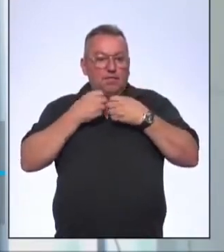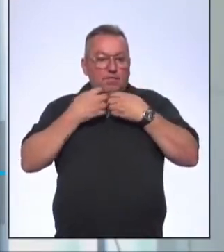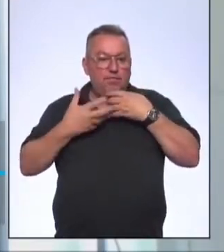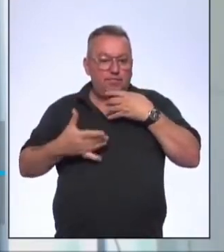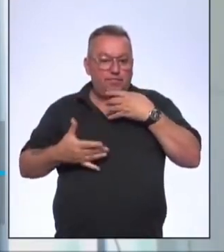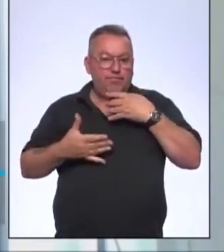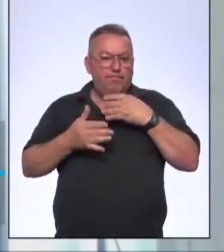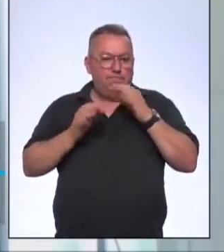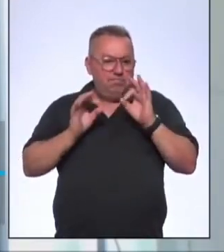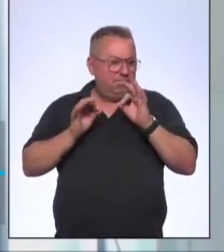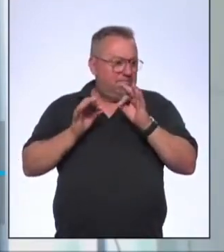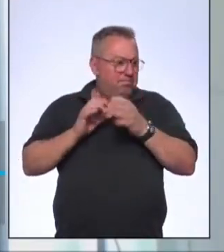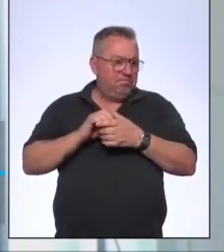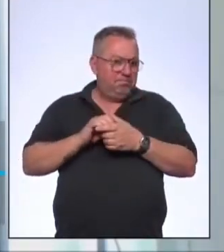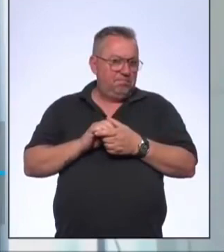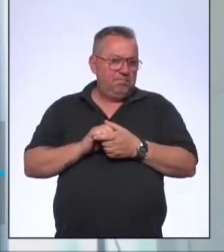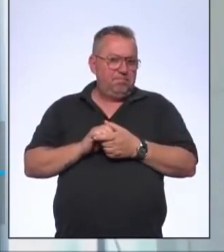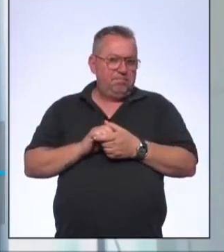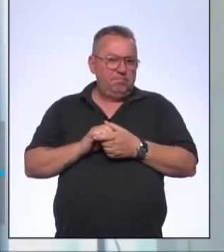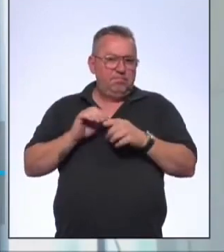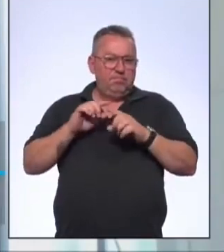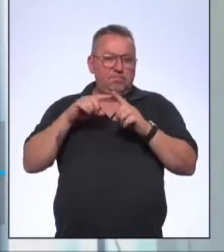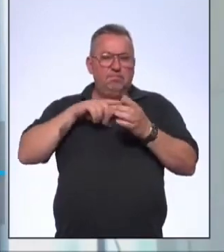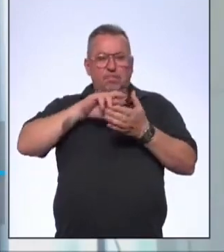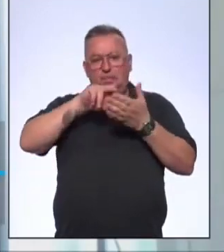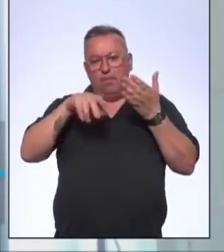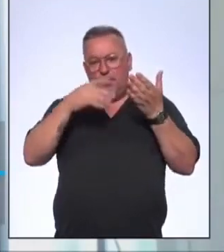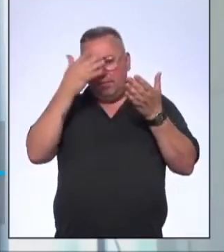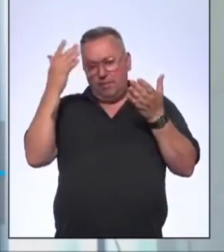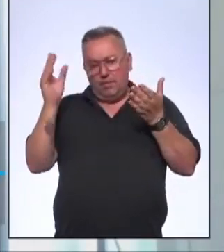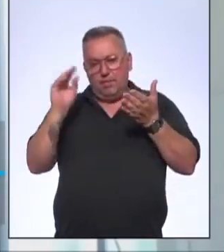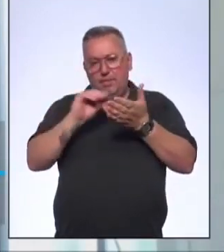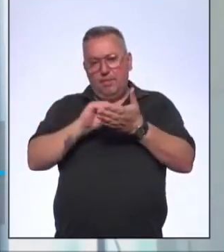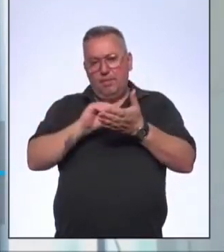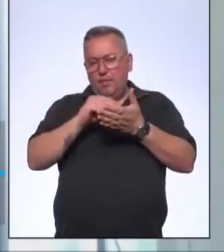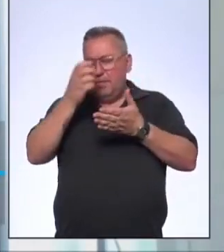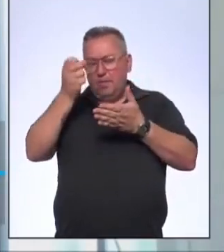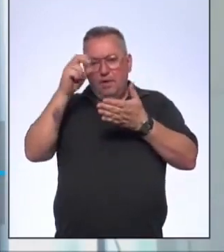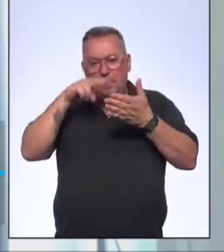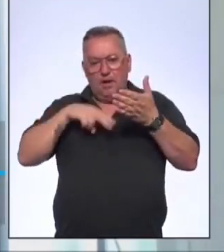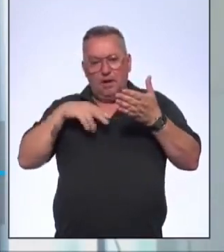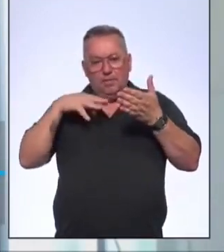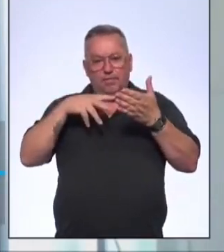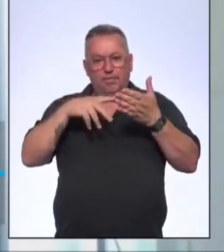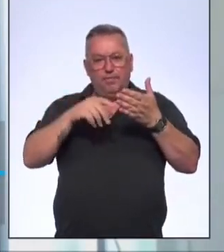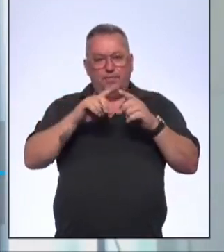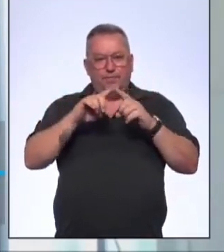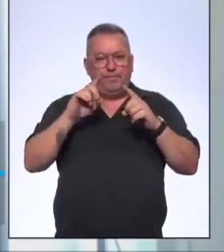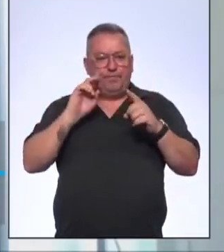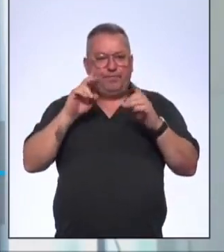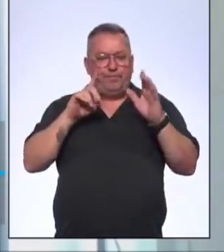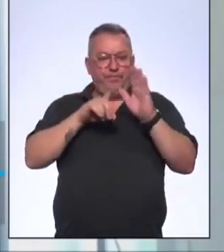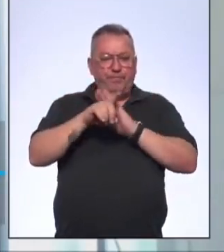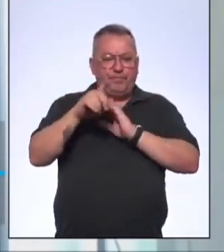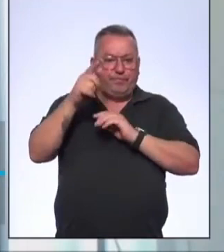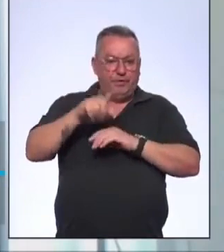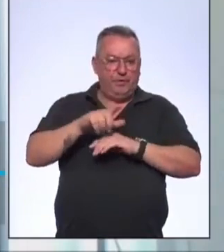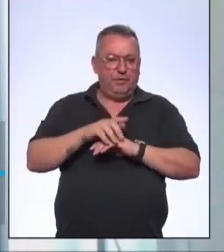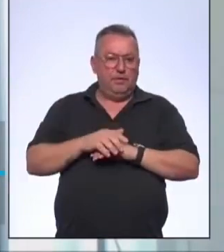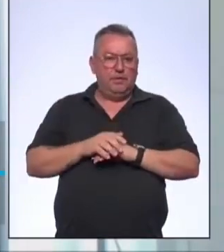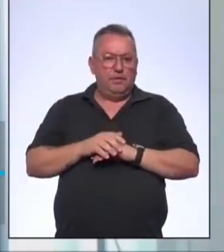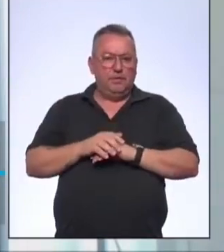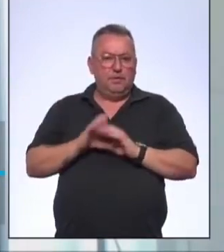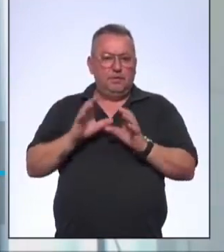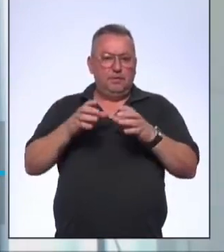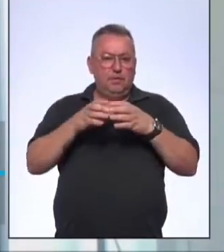Tá, professor? Mas tem muita gente aqui, não dá para ler todos, mas eu vou ler uma pergunta que foi muito comum, que é o